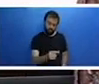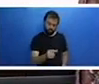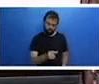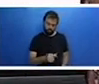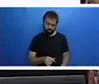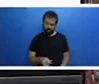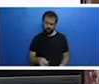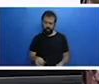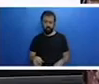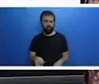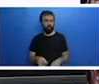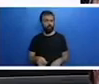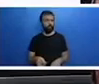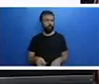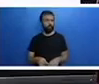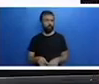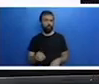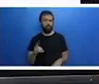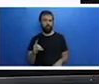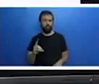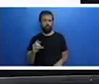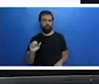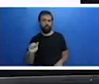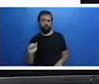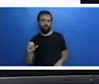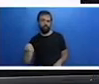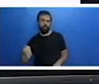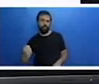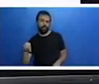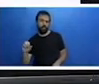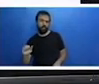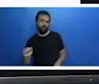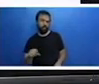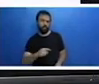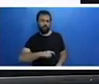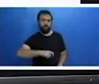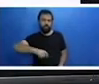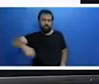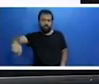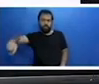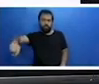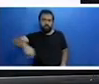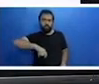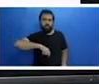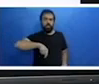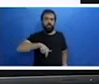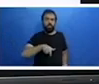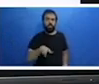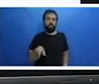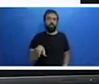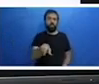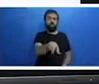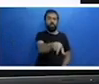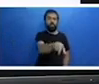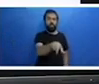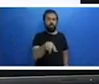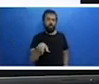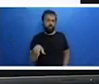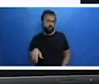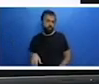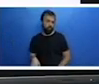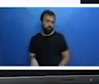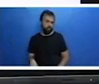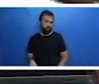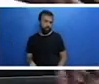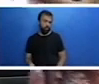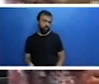diagonal. É obrigatório comer o máximo de peças, sim. E é obrigatório comer o máximo de damas? Na